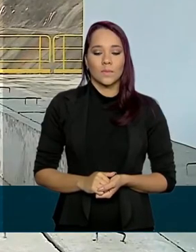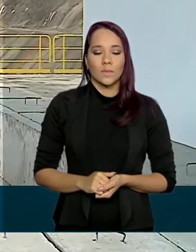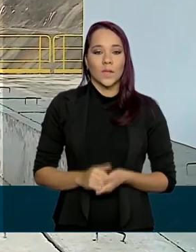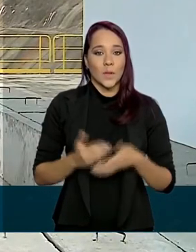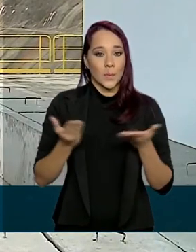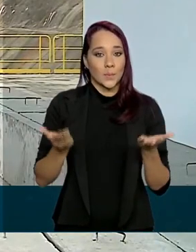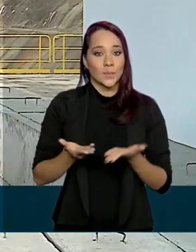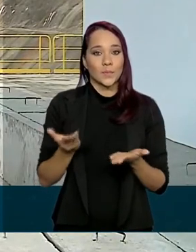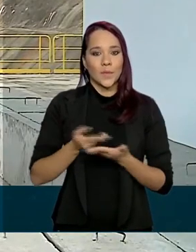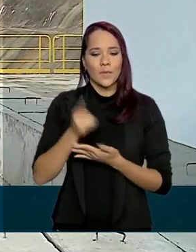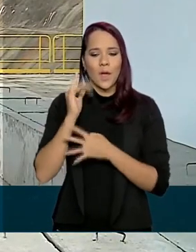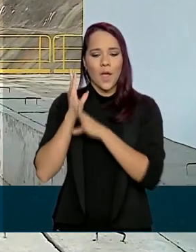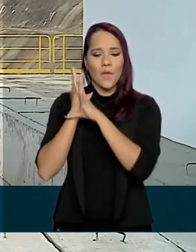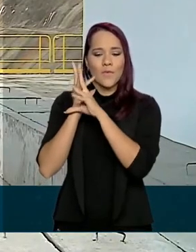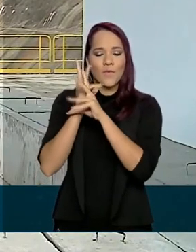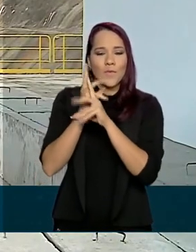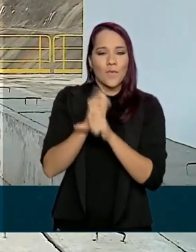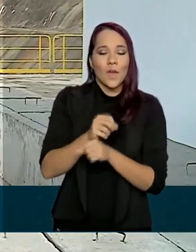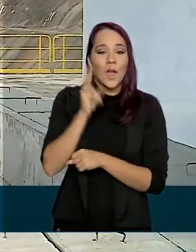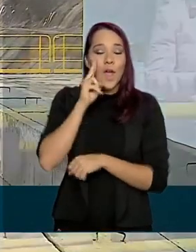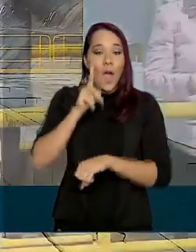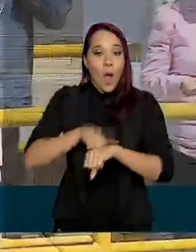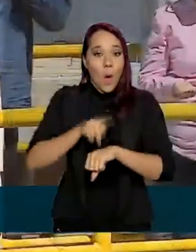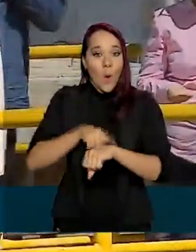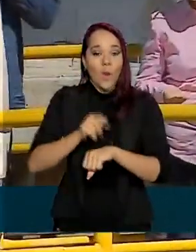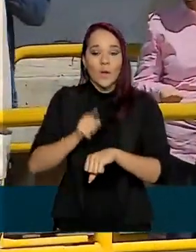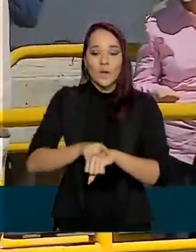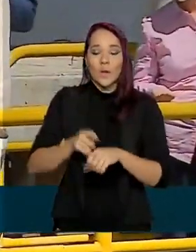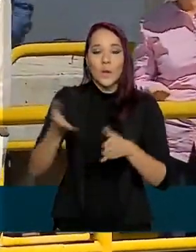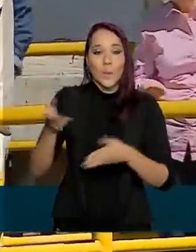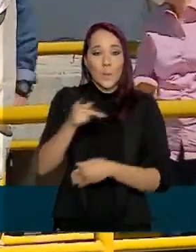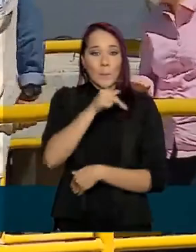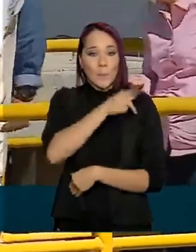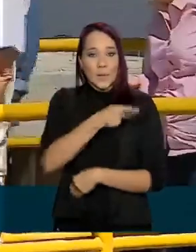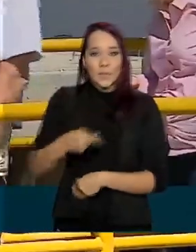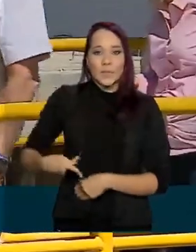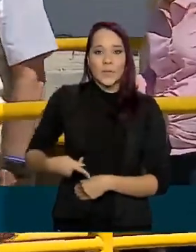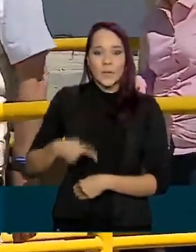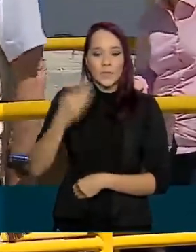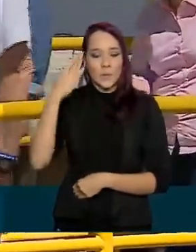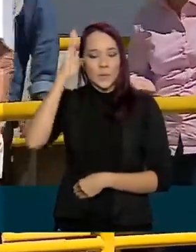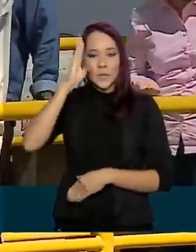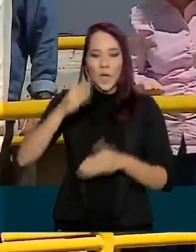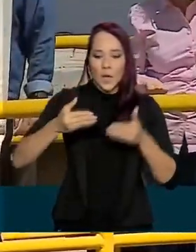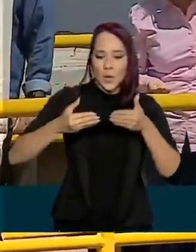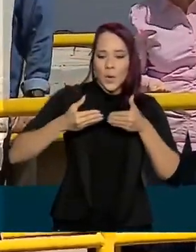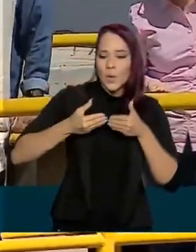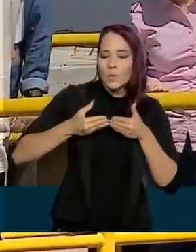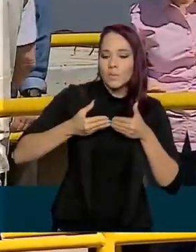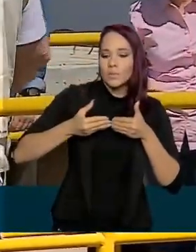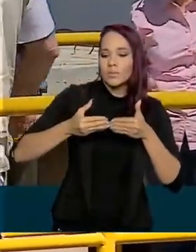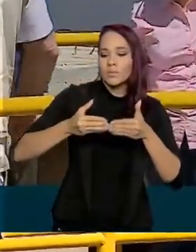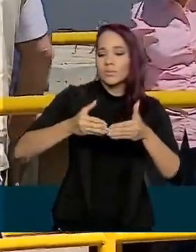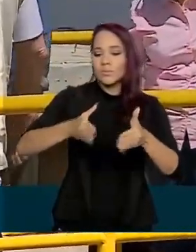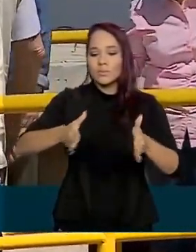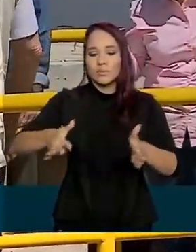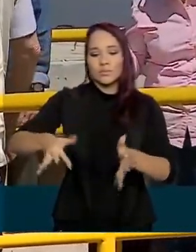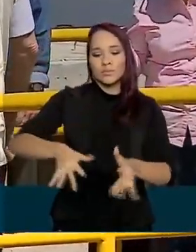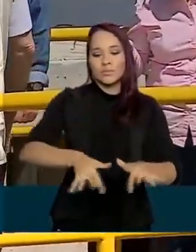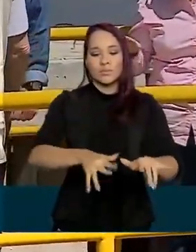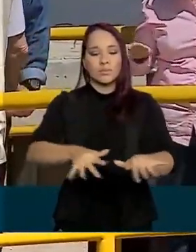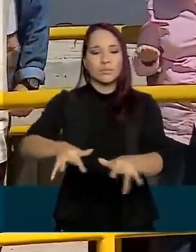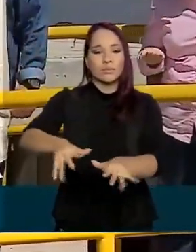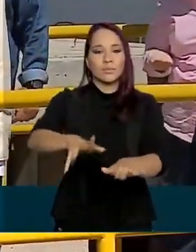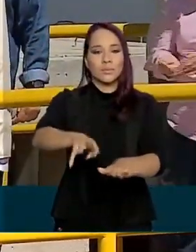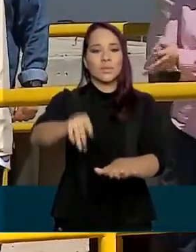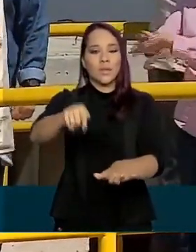e a gente vai rever agora o momento exato em que o presidente jair bolsonaro acionou a comporta lá da do